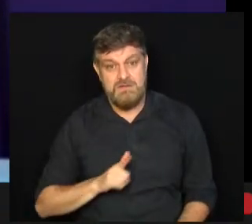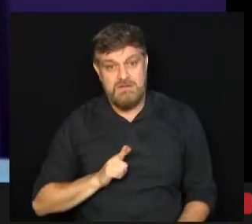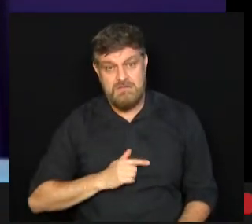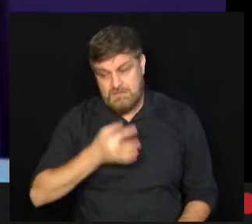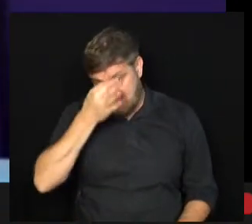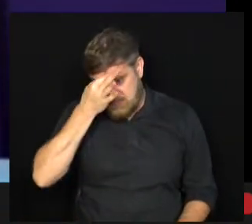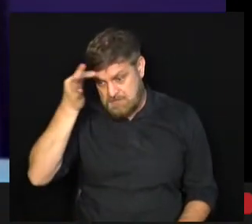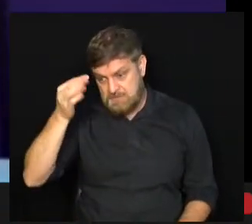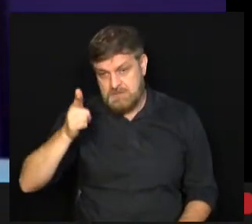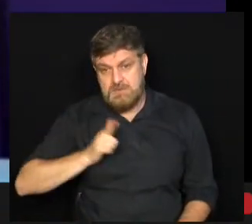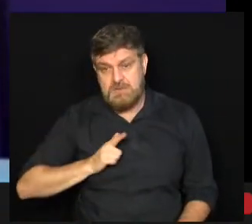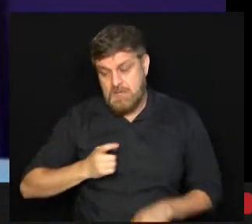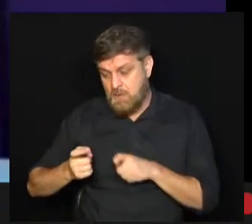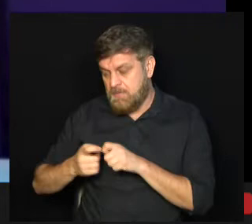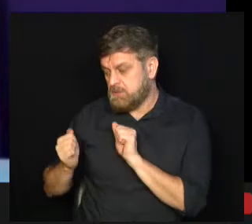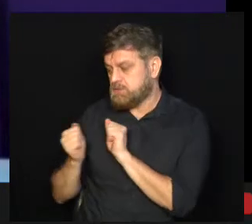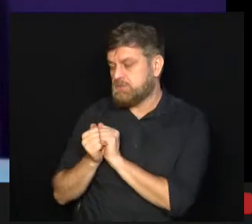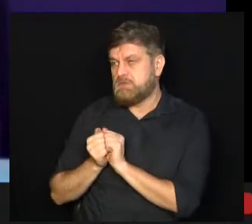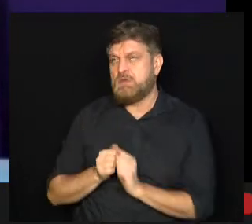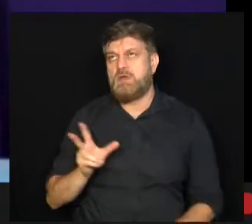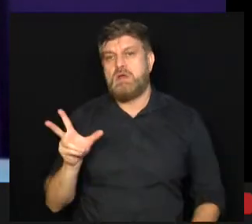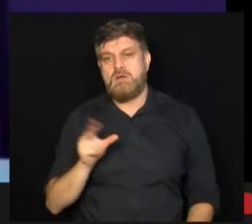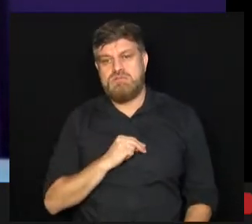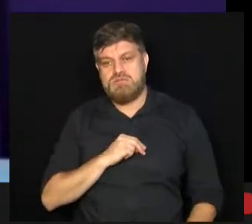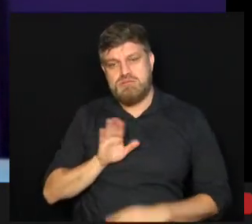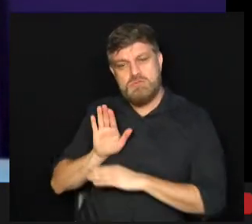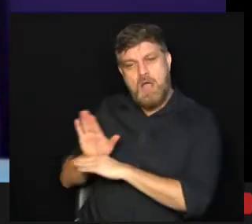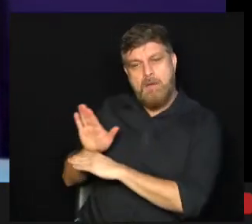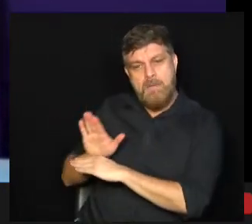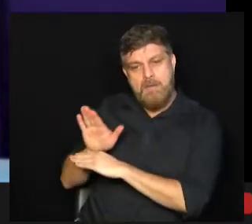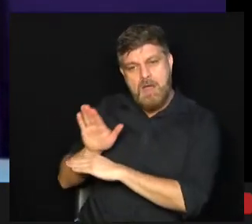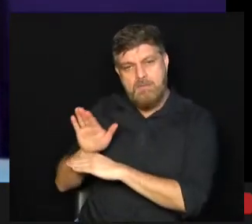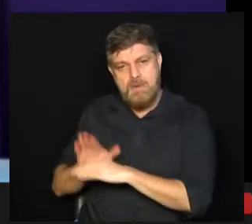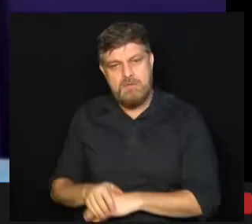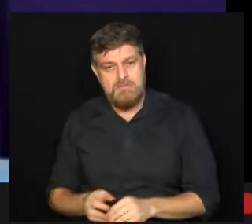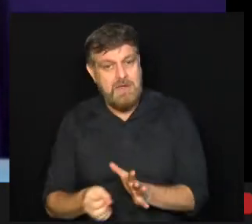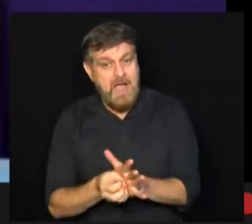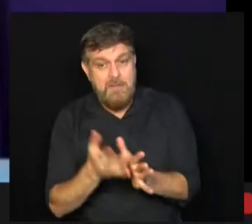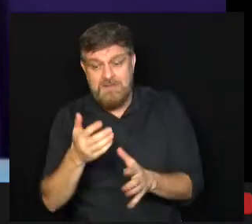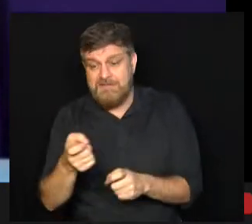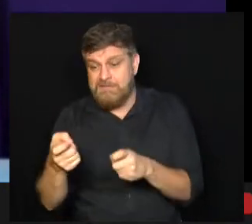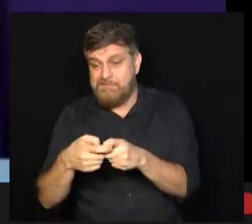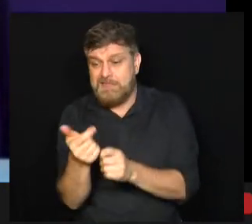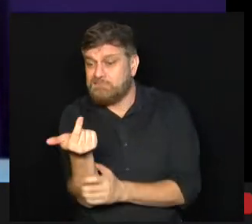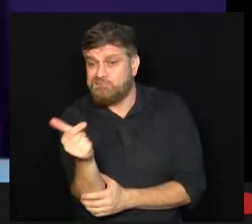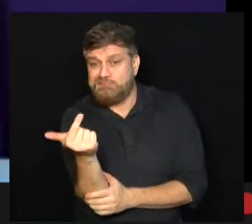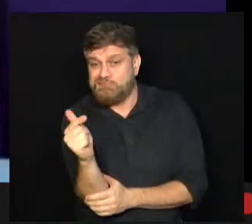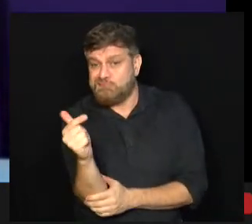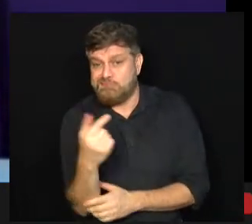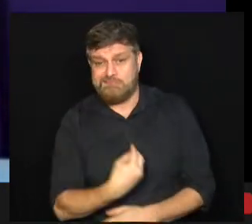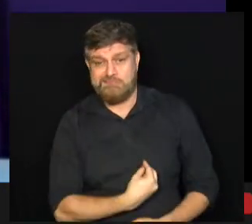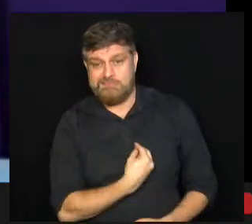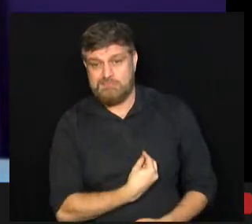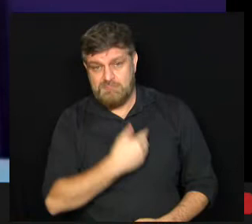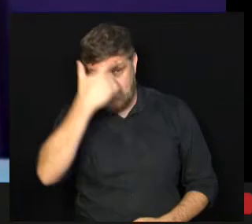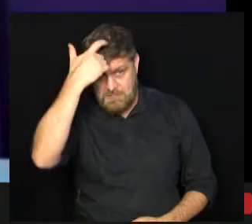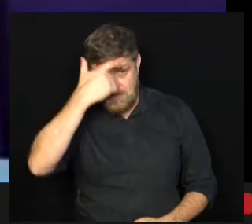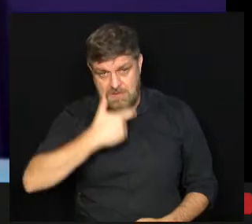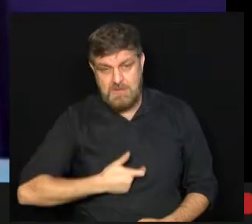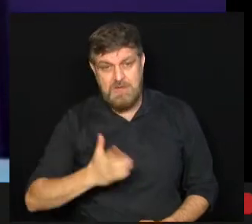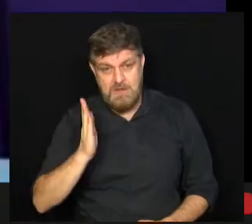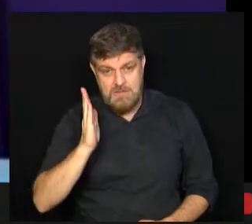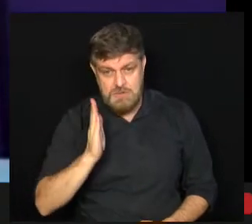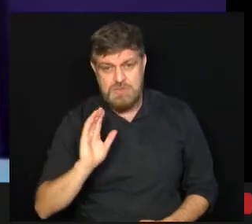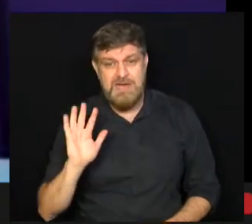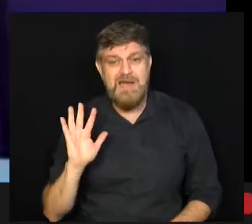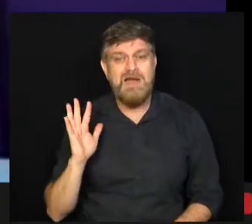de ter a presença de um médico a bordo, a gente auxilia ele, mas muitas vezes isso não acontece. Então, eu mesma já passei pela